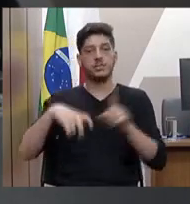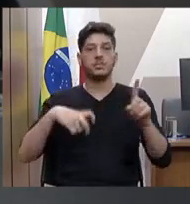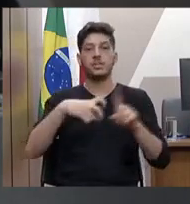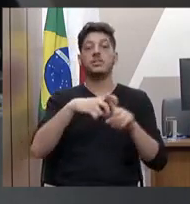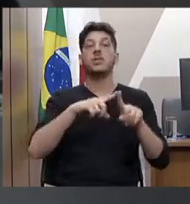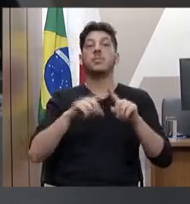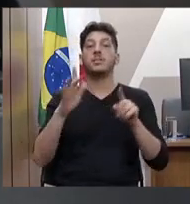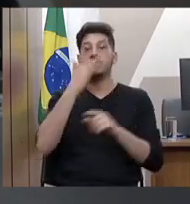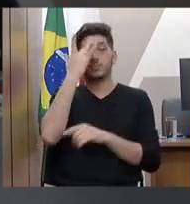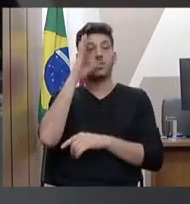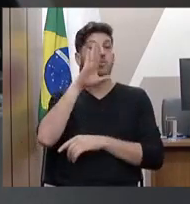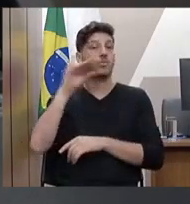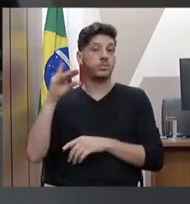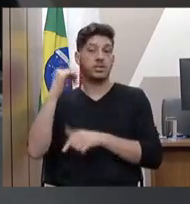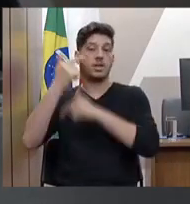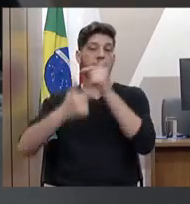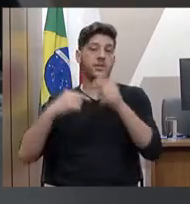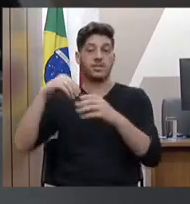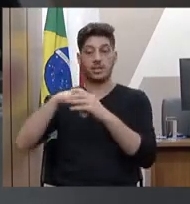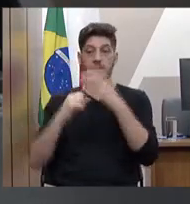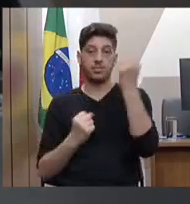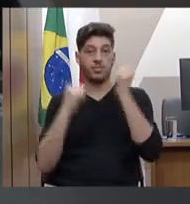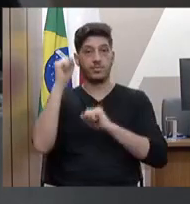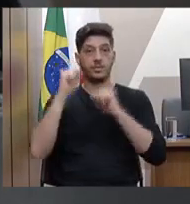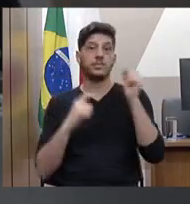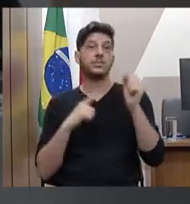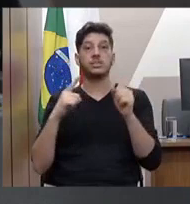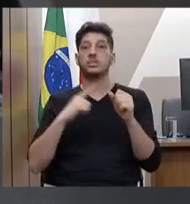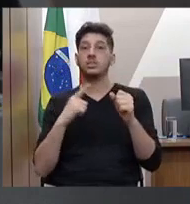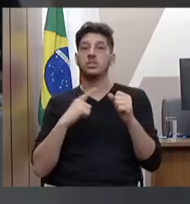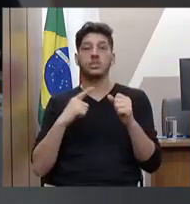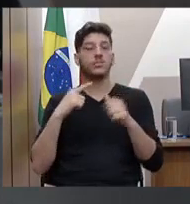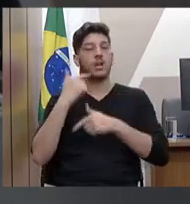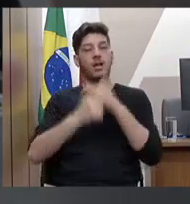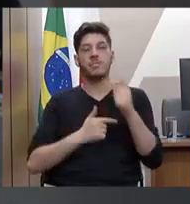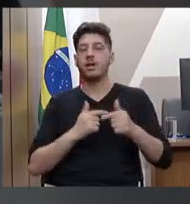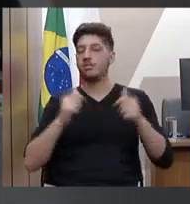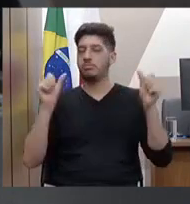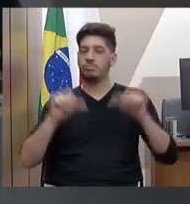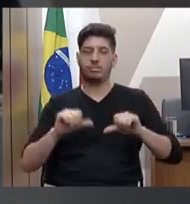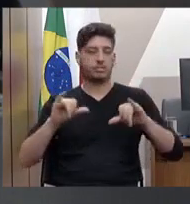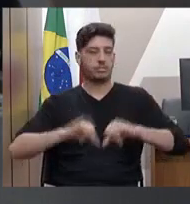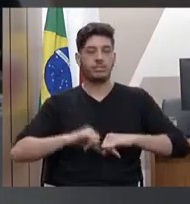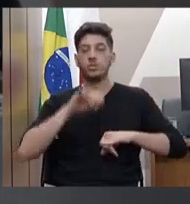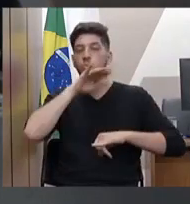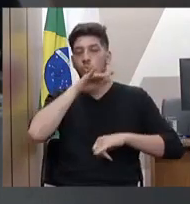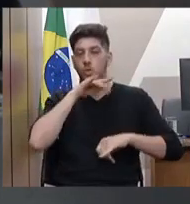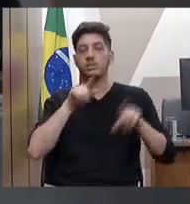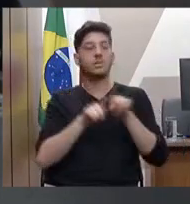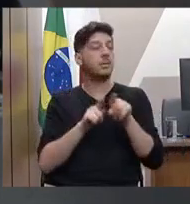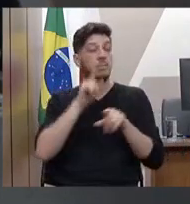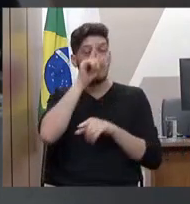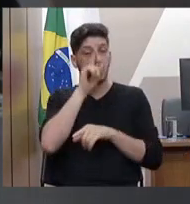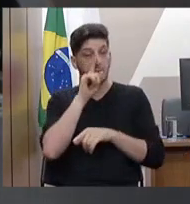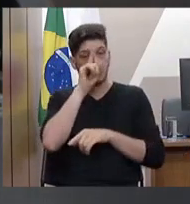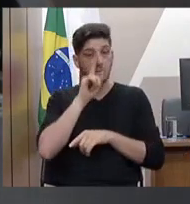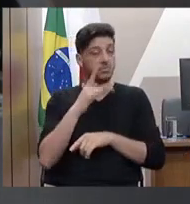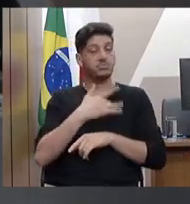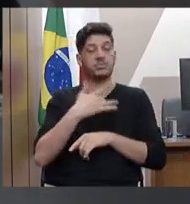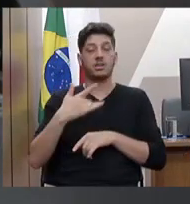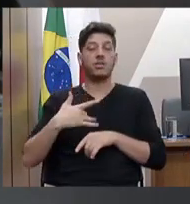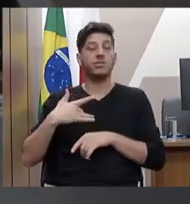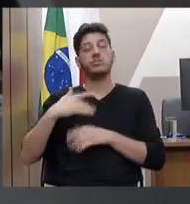empregados da fábrica de fogos trabalhavam em condições de precariedade insalubridade e insegurança não tendo se quer receber